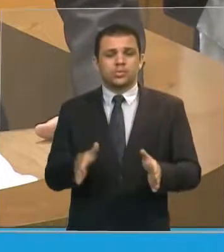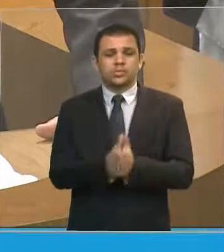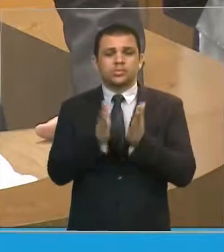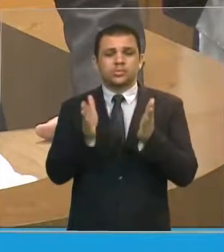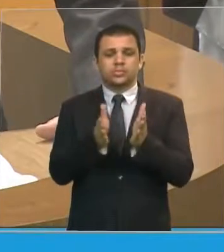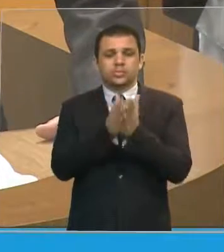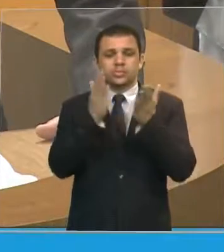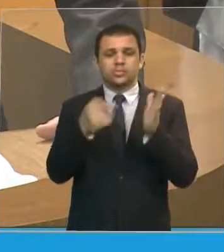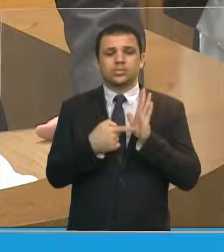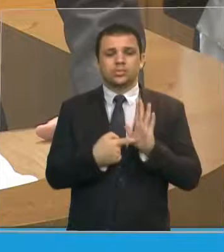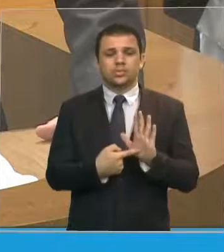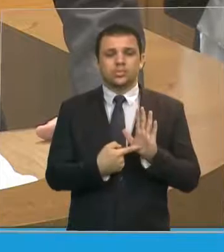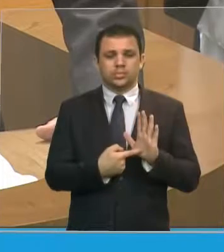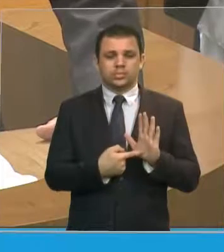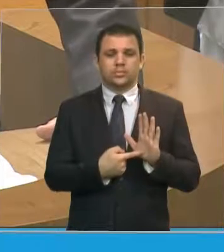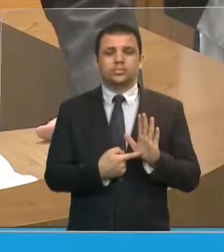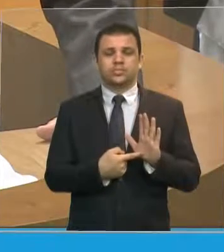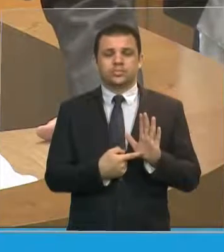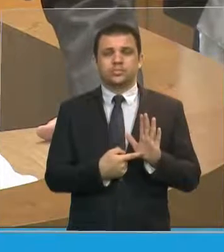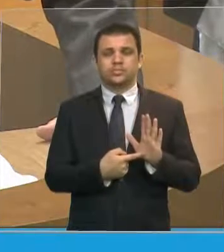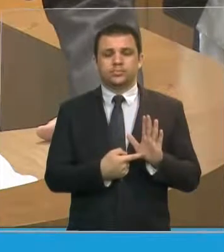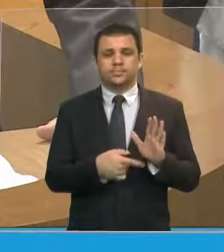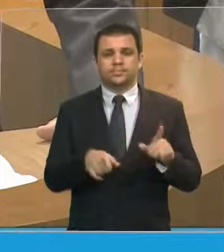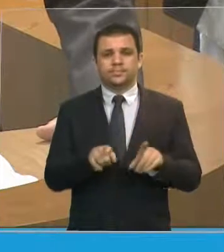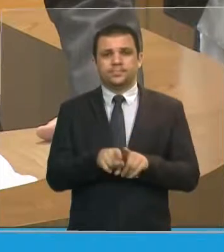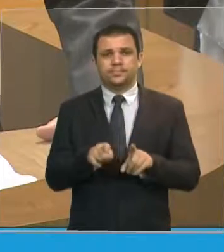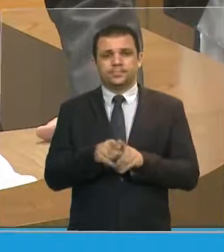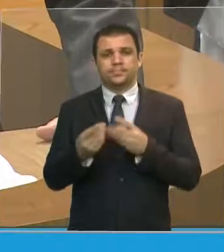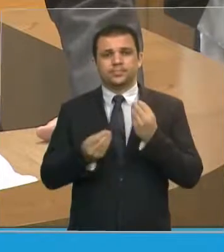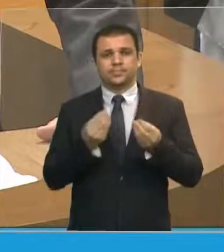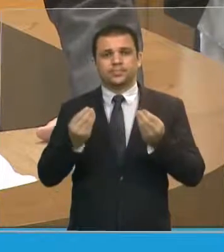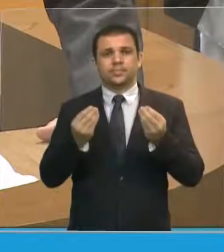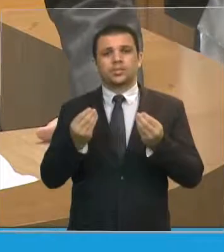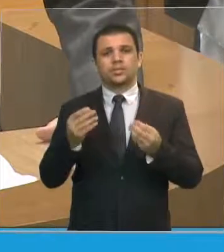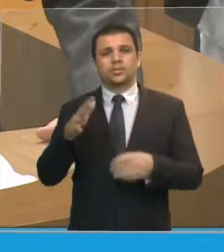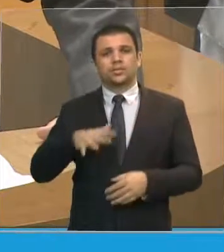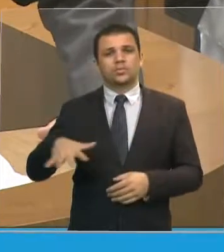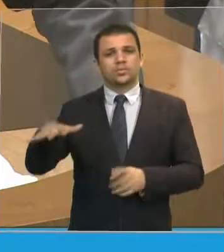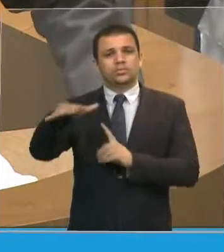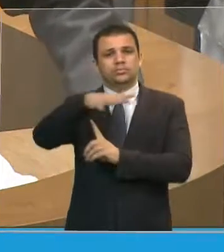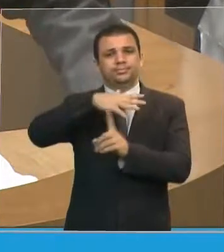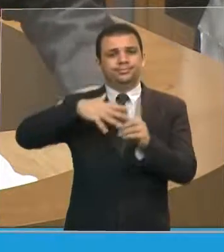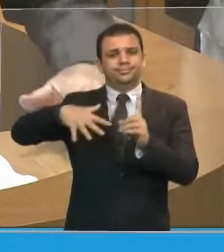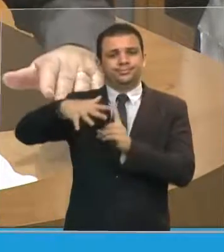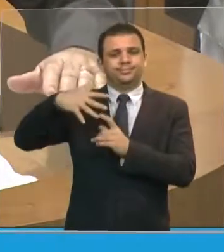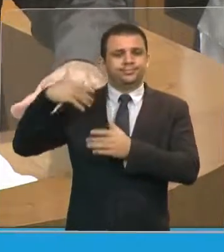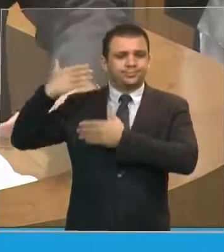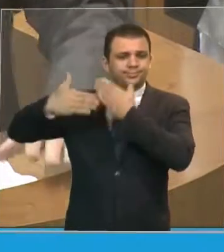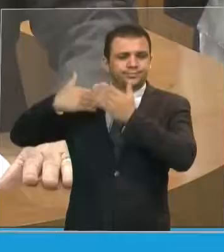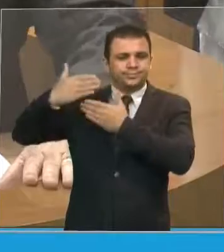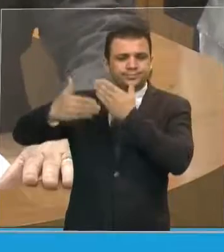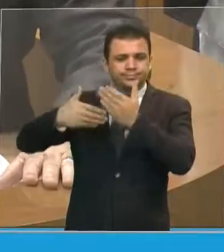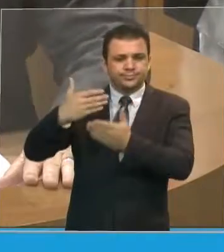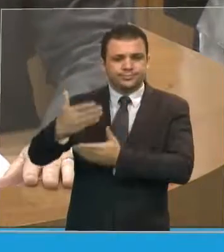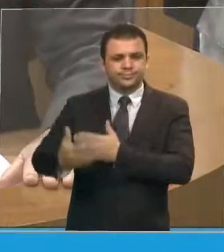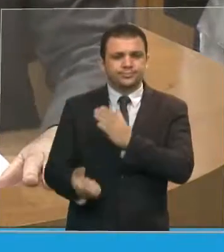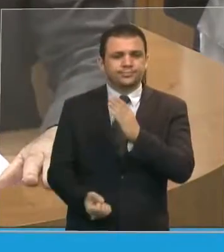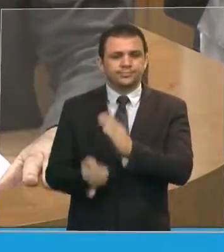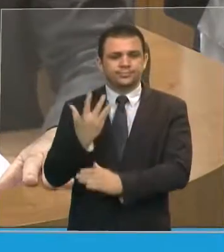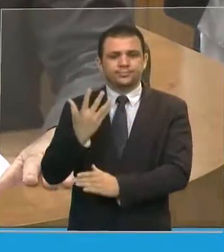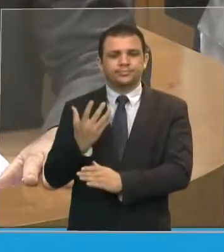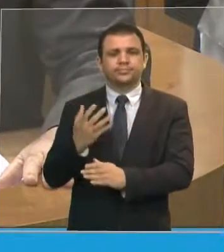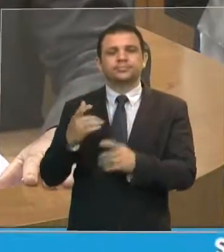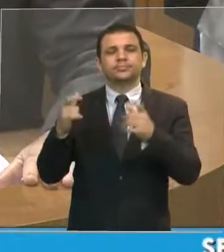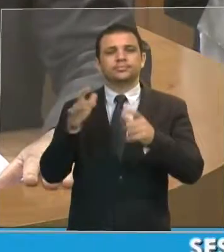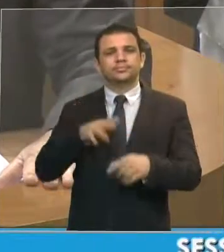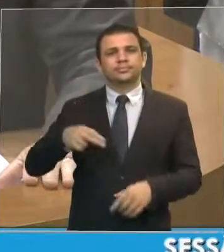que a natureza, ao longo dos séculos, implantou